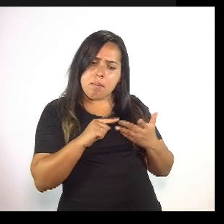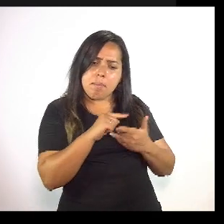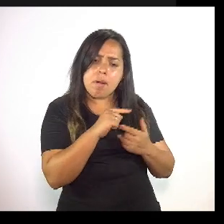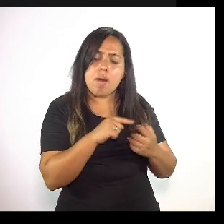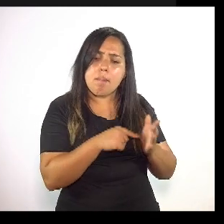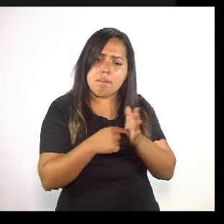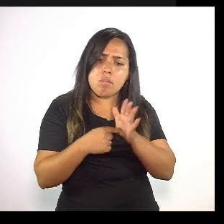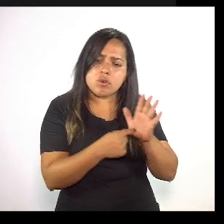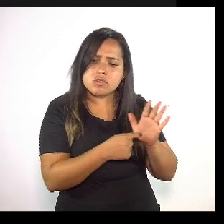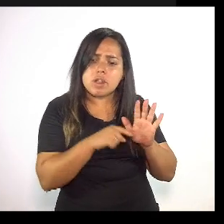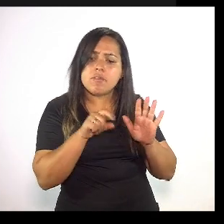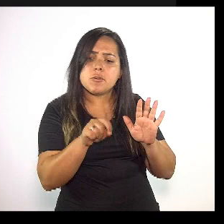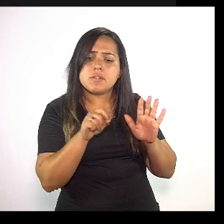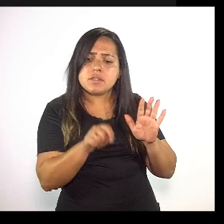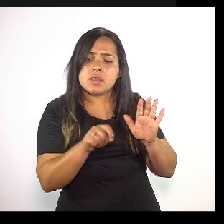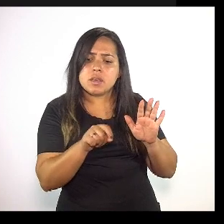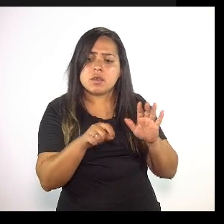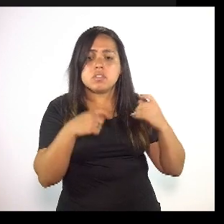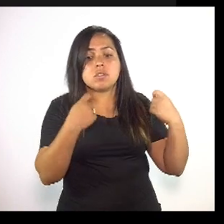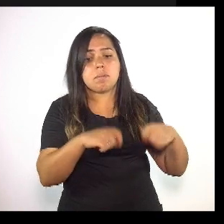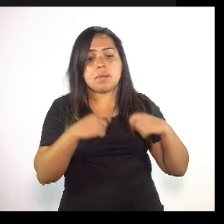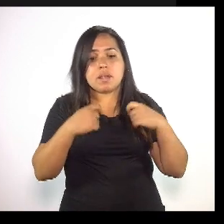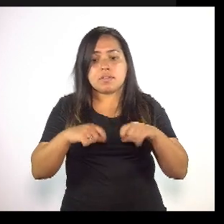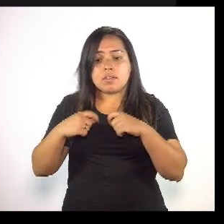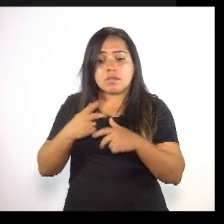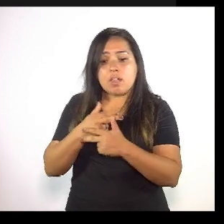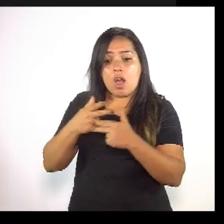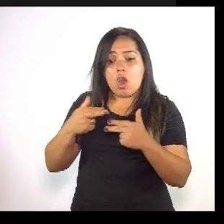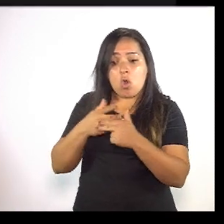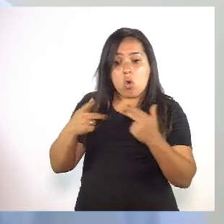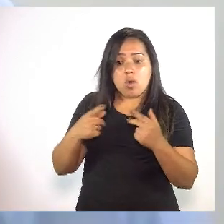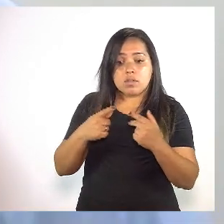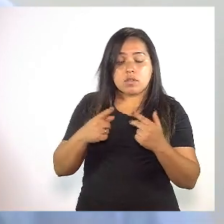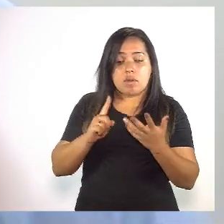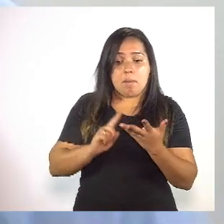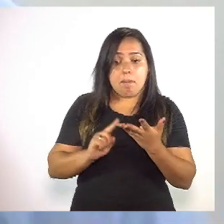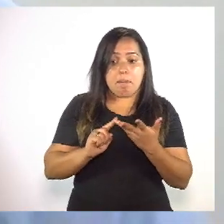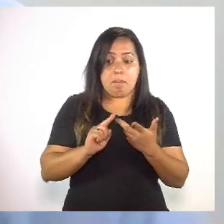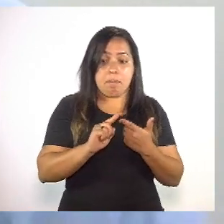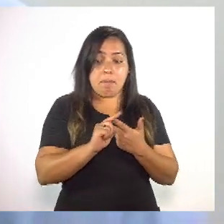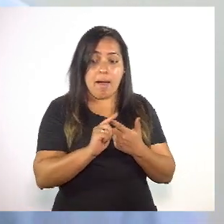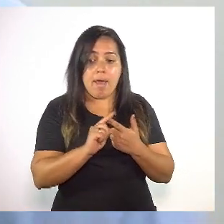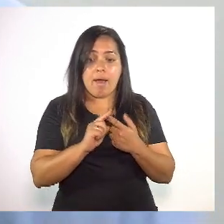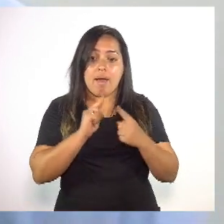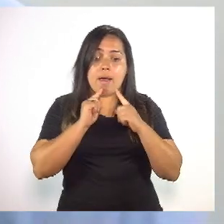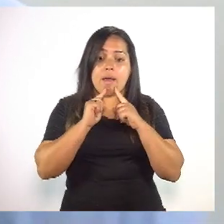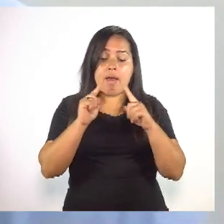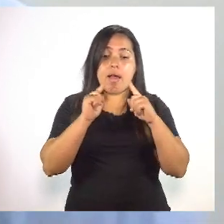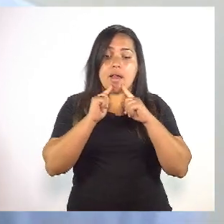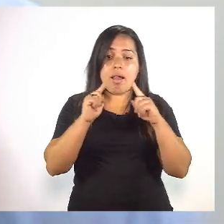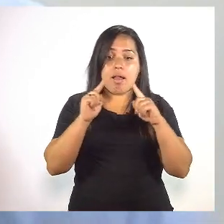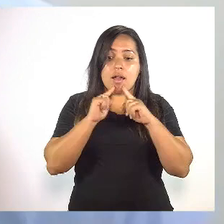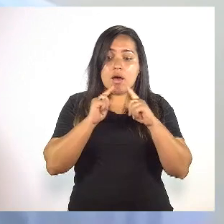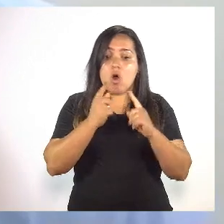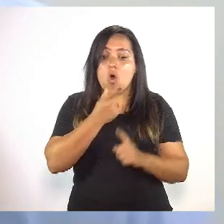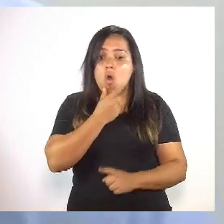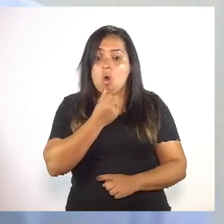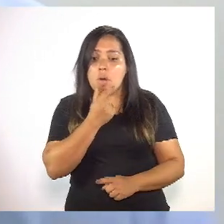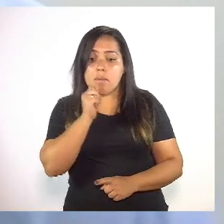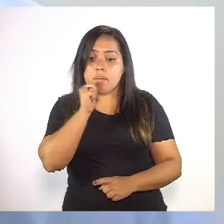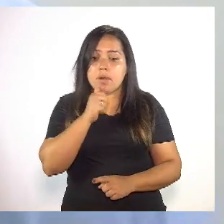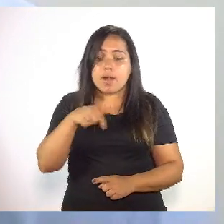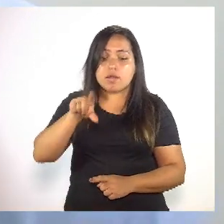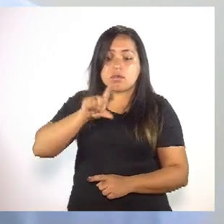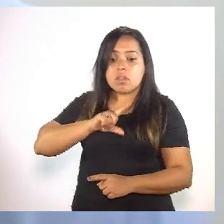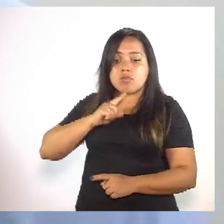muito brevemente, responder alguns questionamentos e alguns apontamentos que foram colocados aqui pelos deputados e parlamentares que me